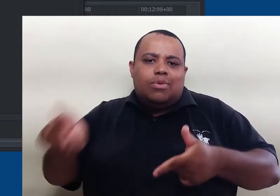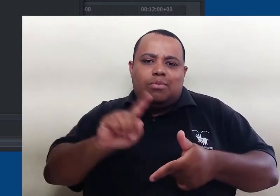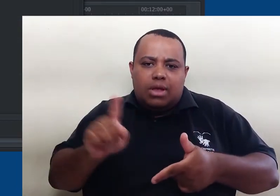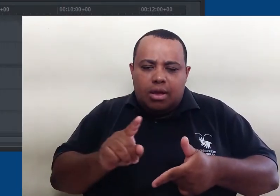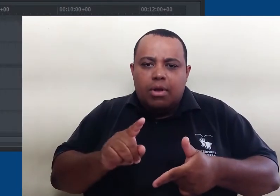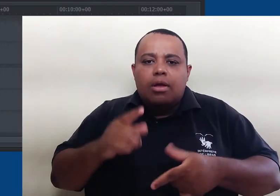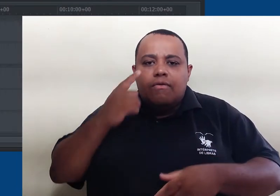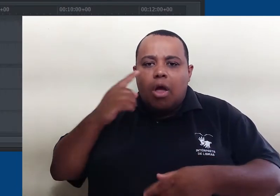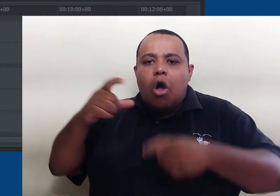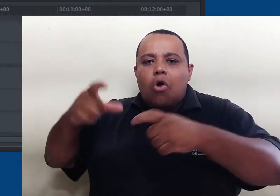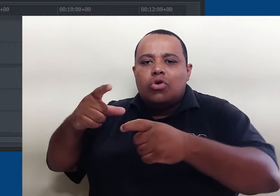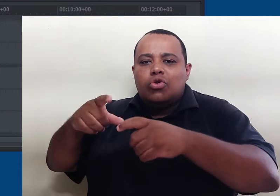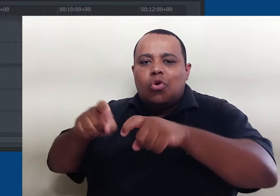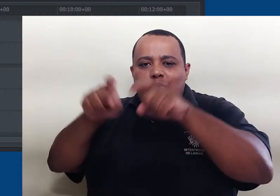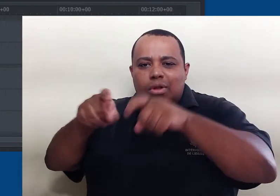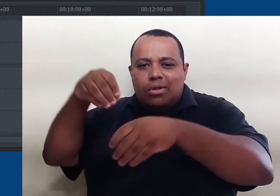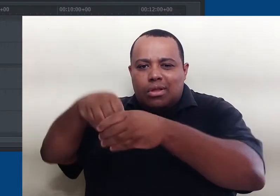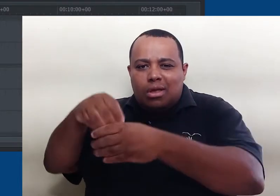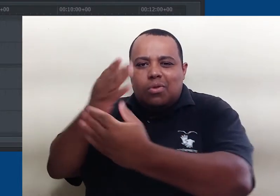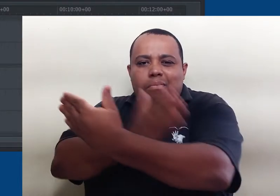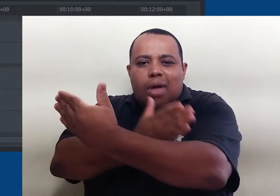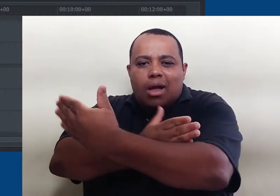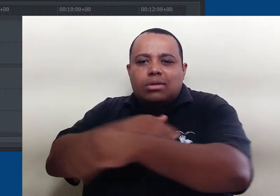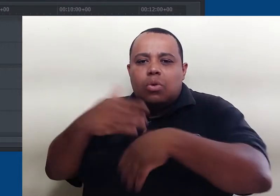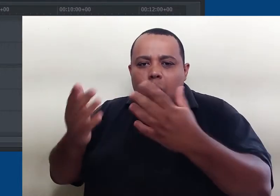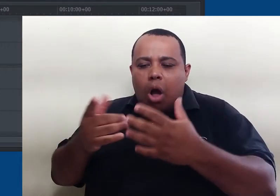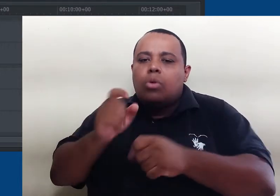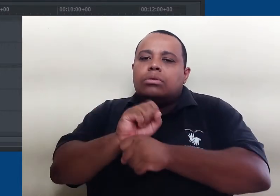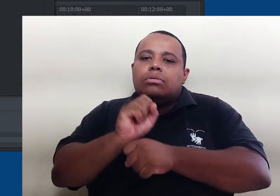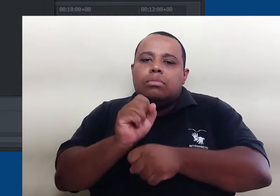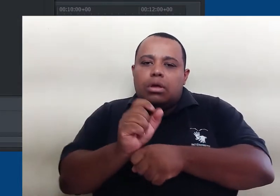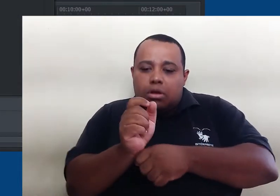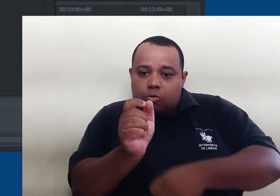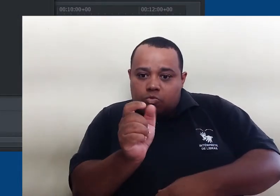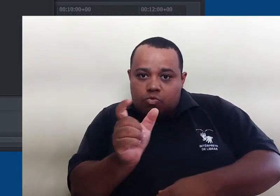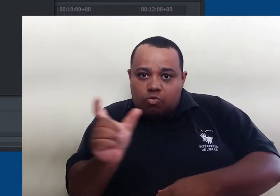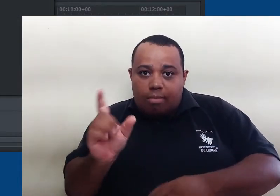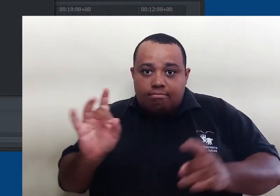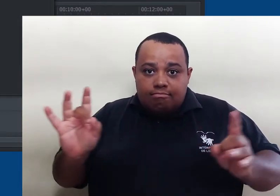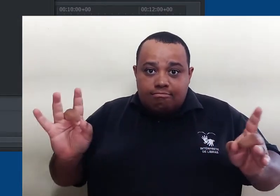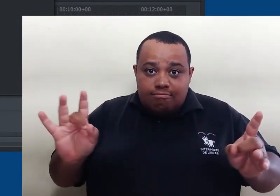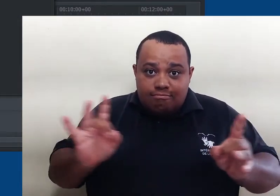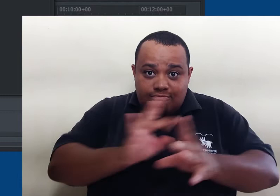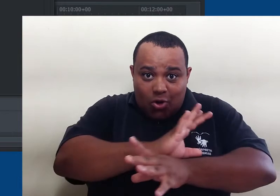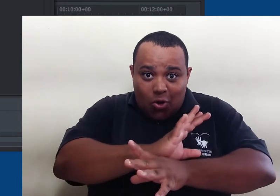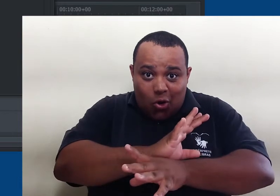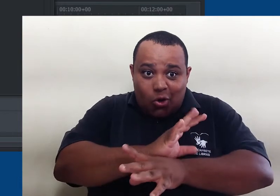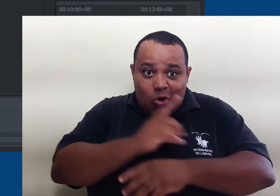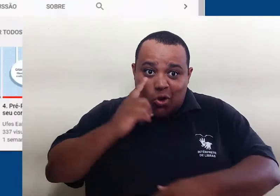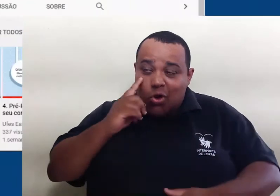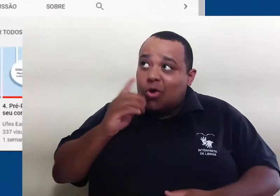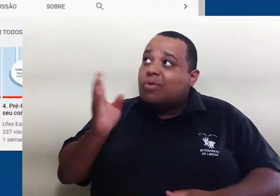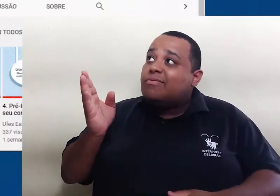meu computador e vamos colocar para exportar. Aí a gente vai esperar ele terminar de exportar e terminou. Então aqui a gente tem o arquivo do nosso